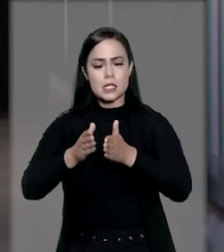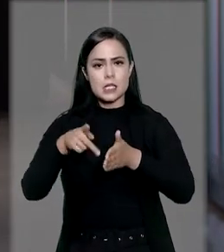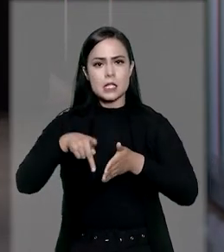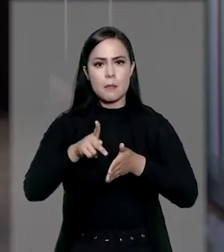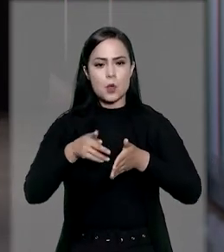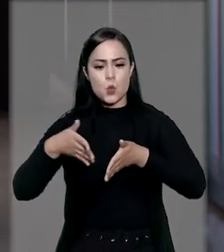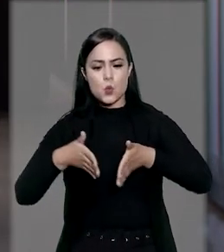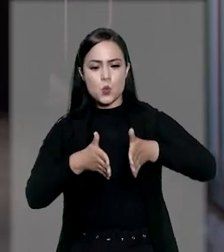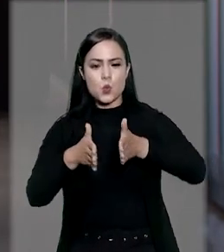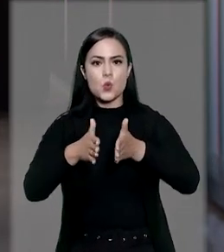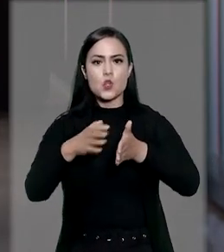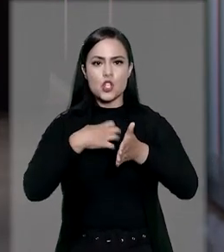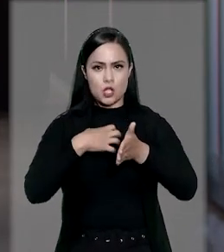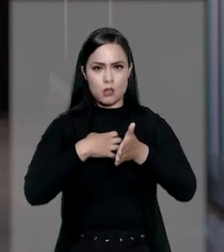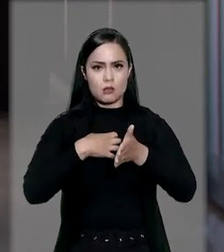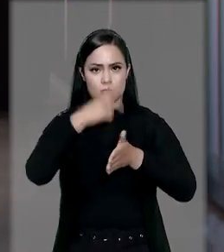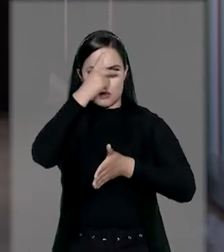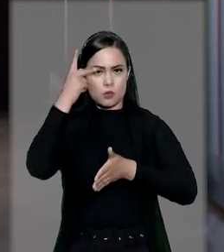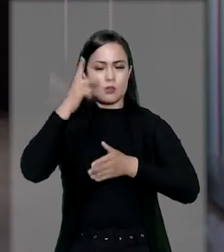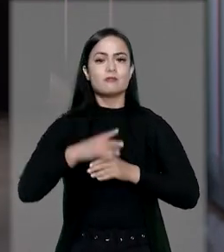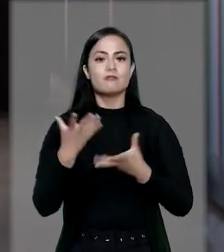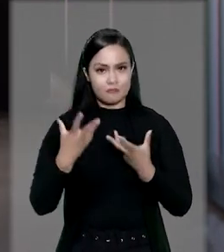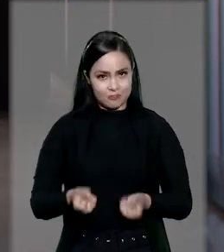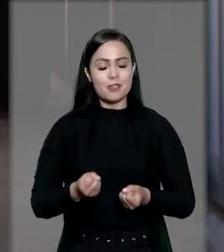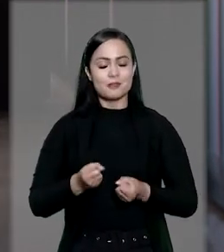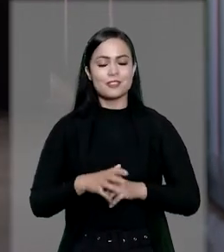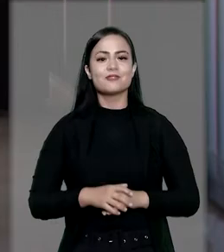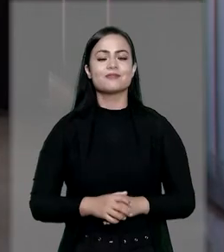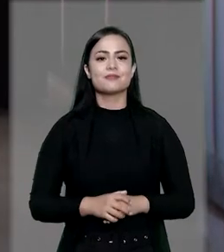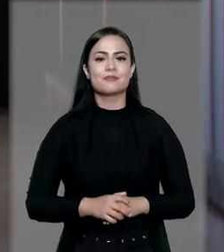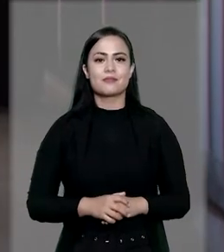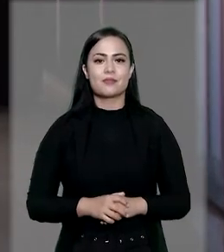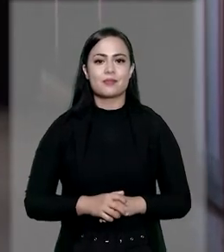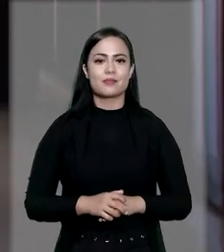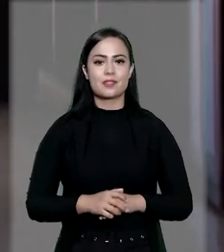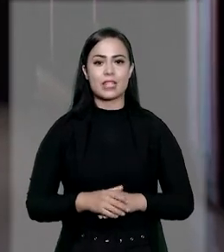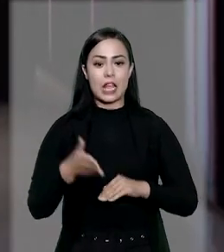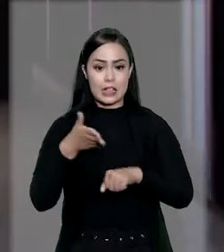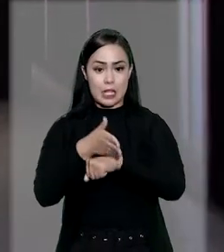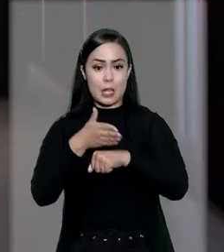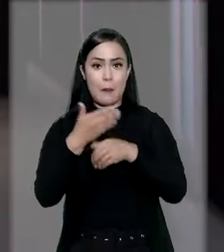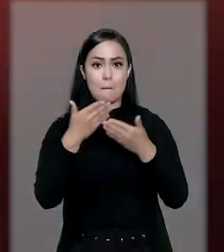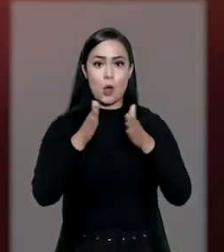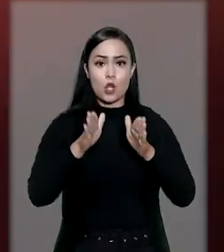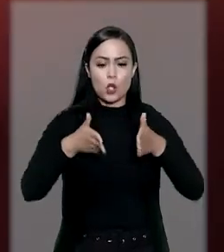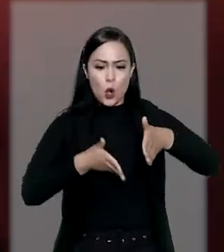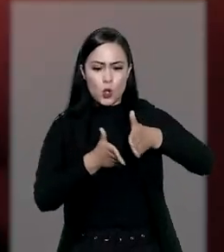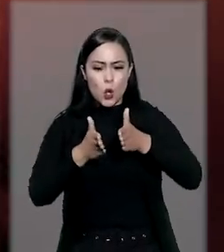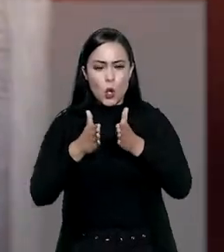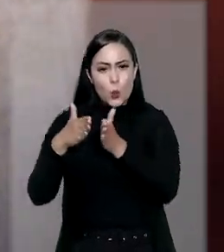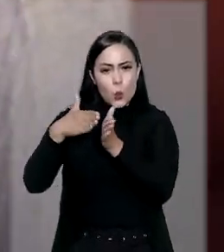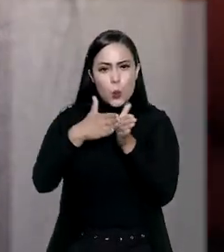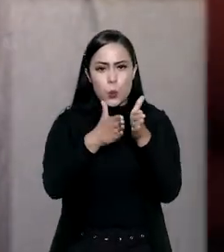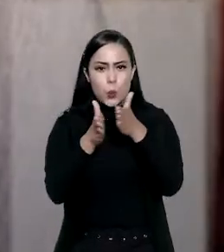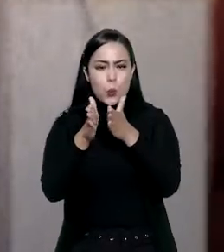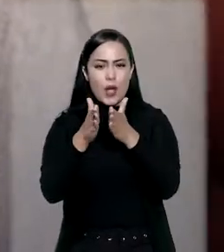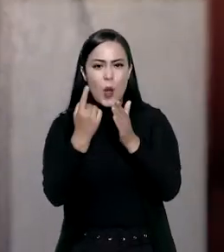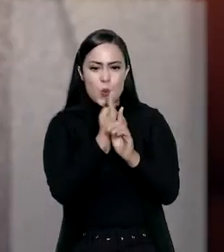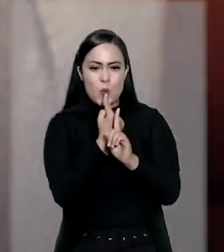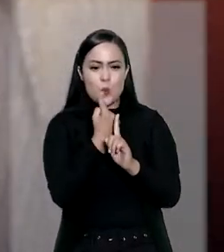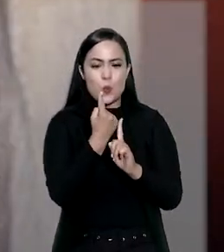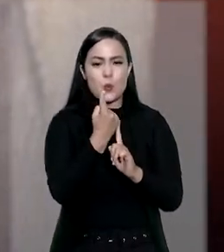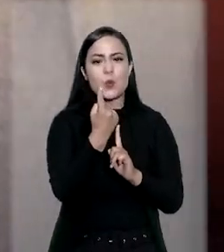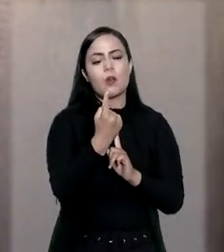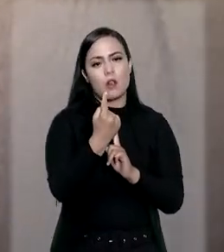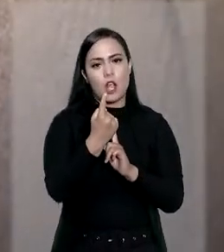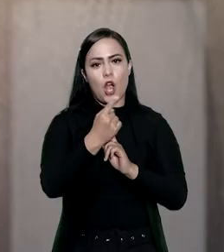no ritmo dela. Vamos lá, Elinaldo? Vamos. Então, vamos. Ao atravessar portas e corredores estreitos, onde só passa um de